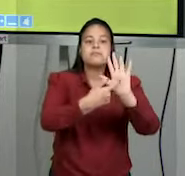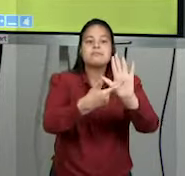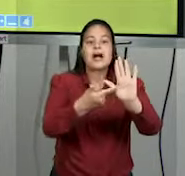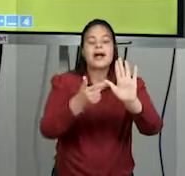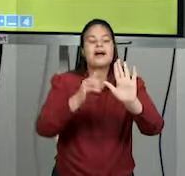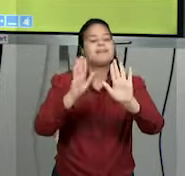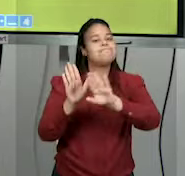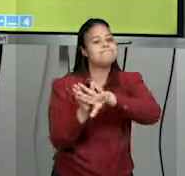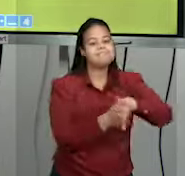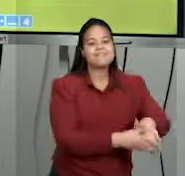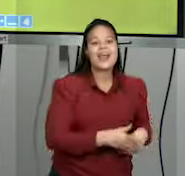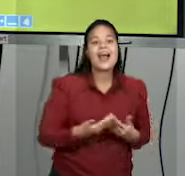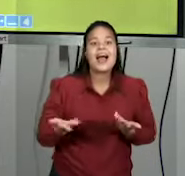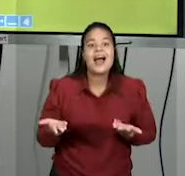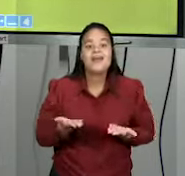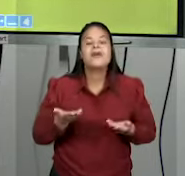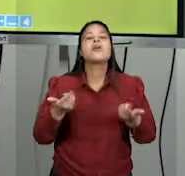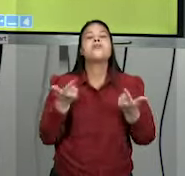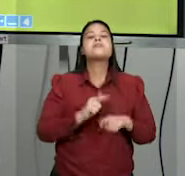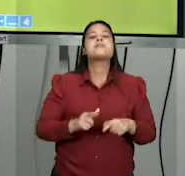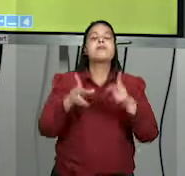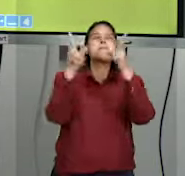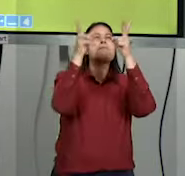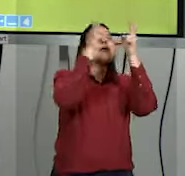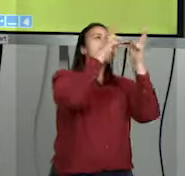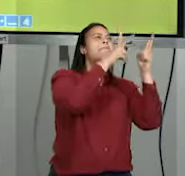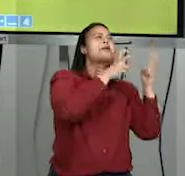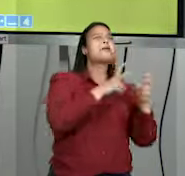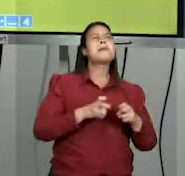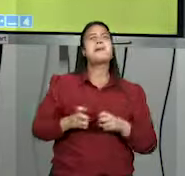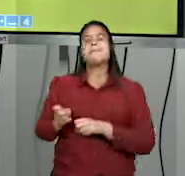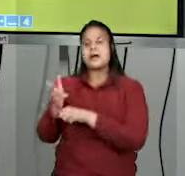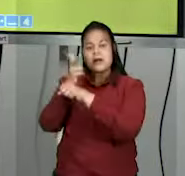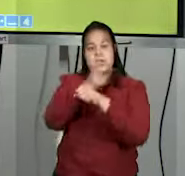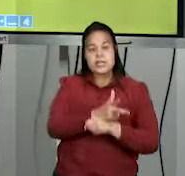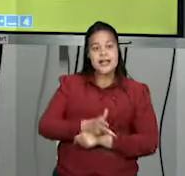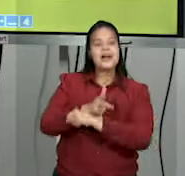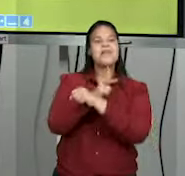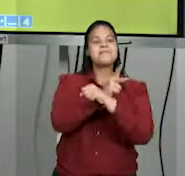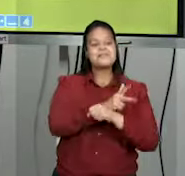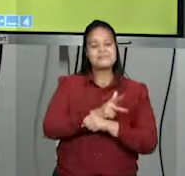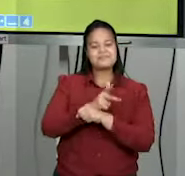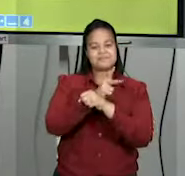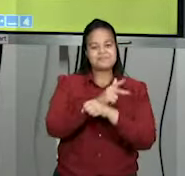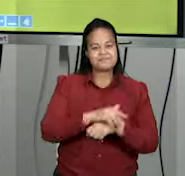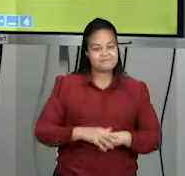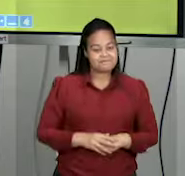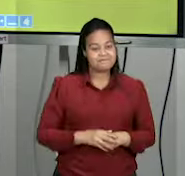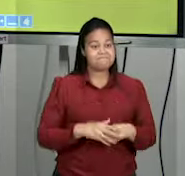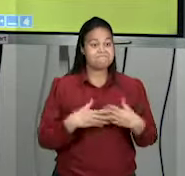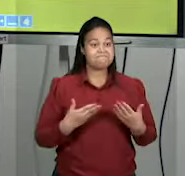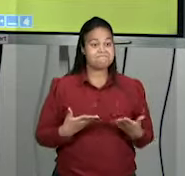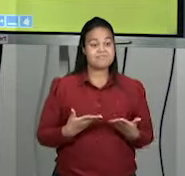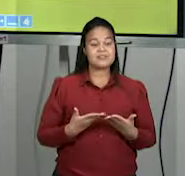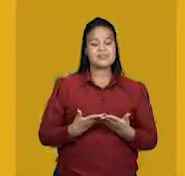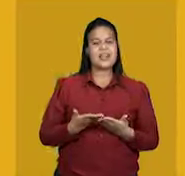agora a gente consegue capturar as imagens por câmeras. E coisas que nós não